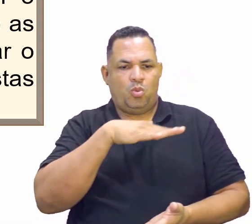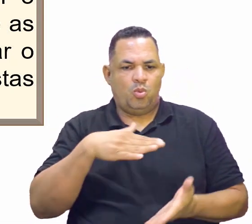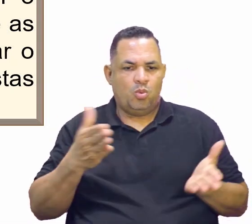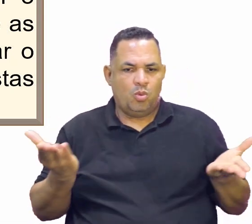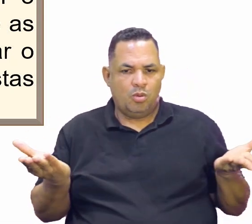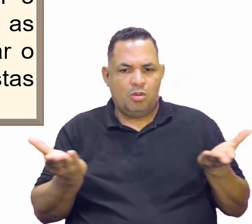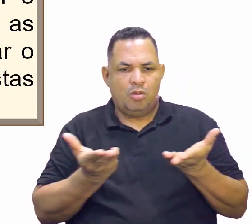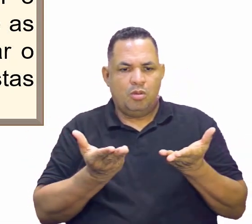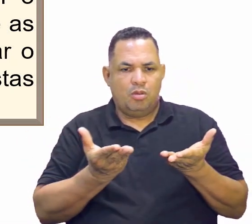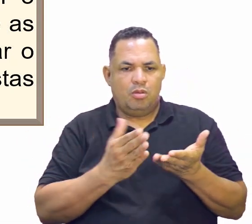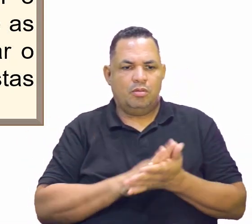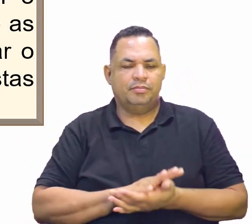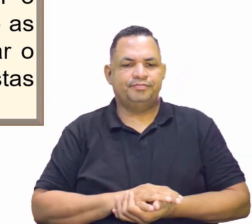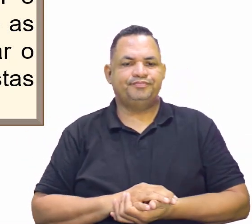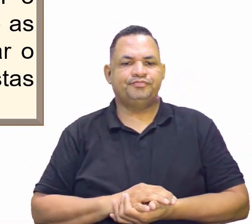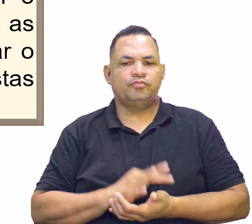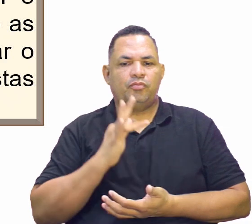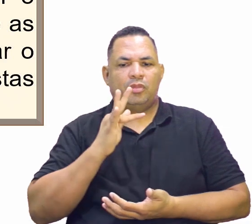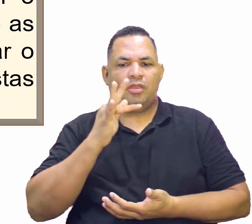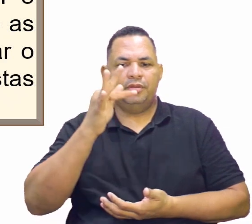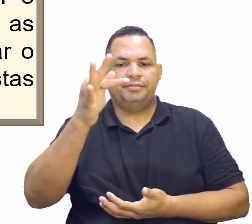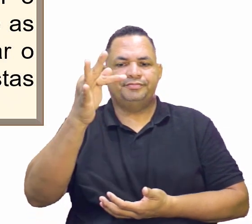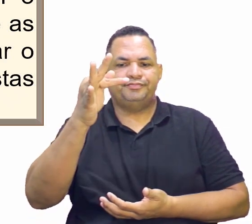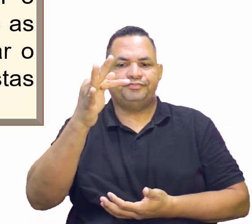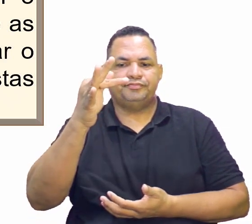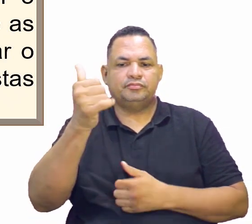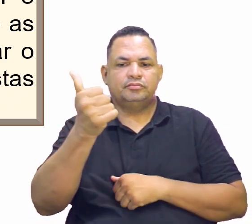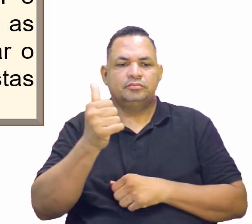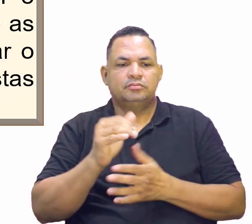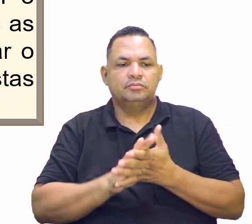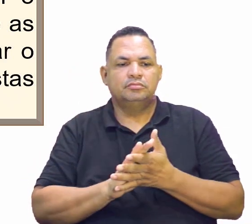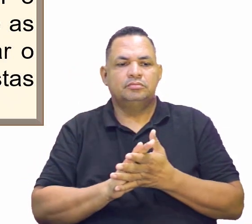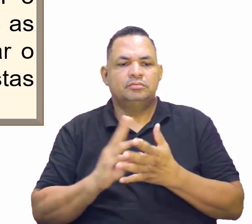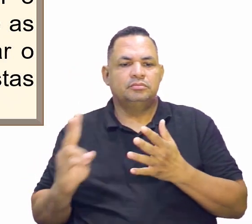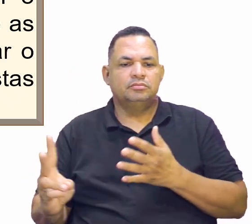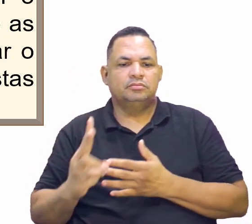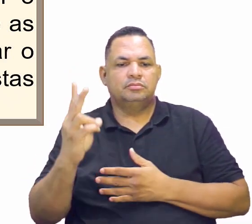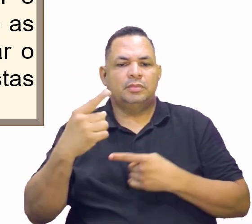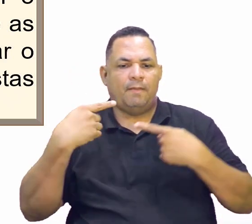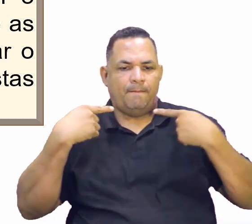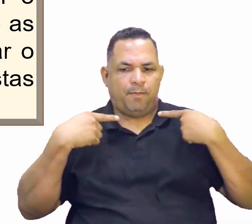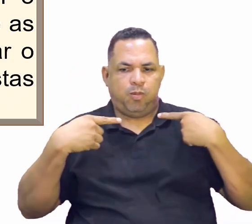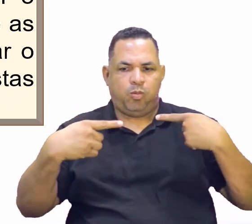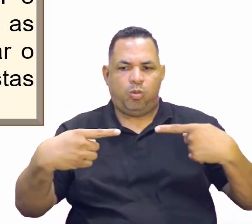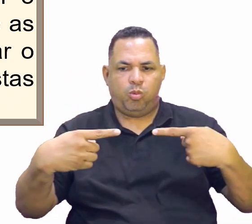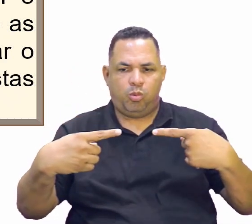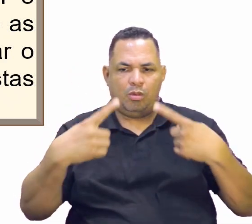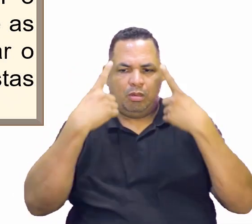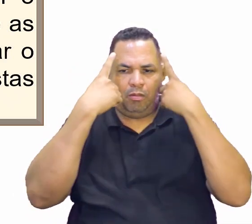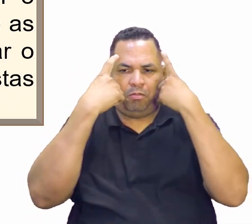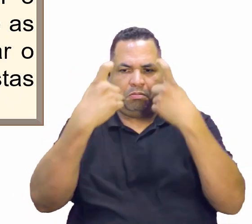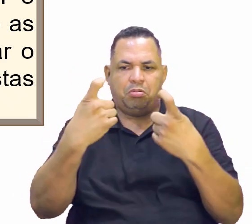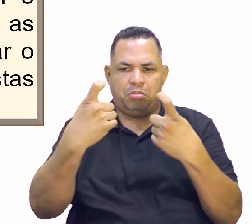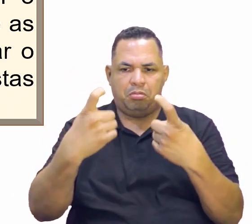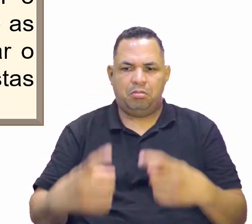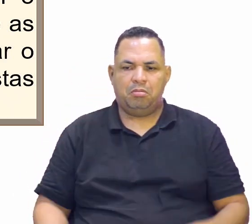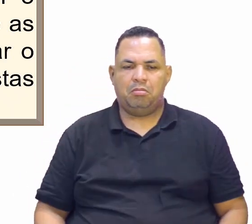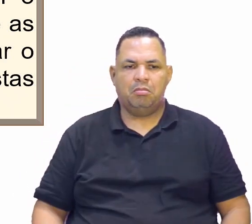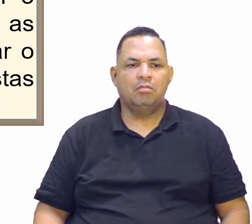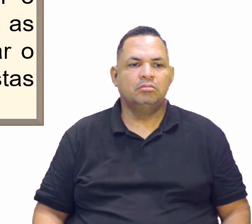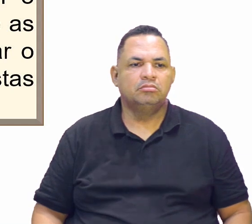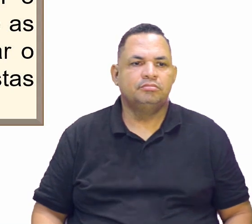futuristas valorizavam, olha aqui, o que eles valorizavam? A guerra e a